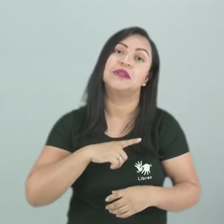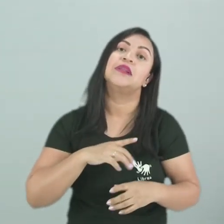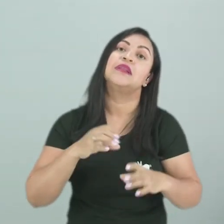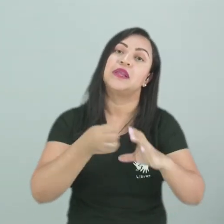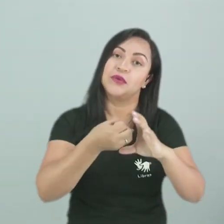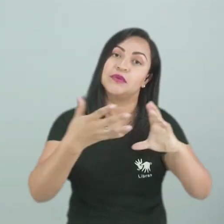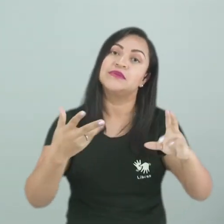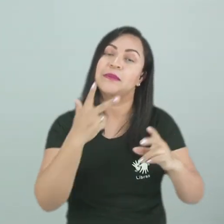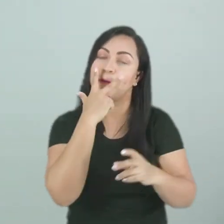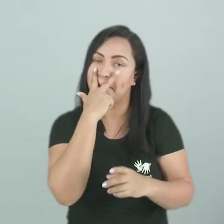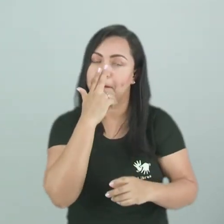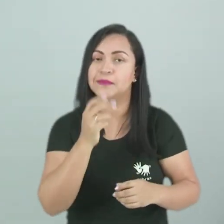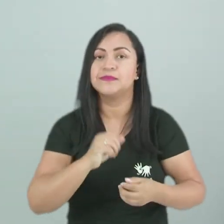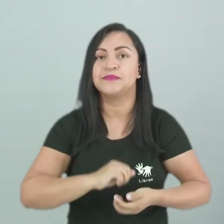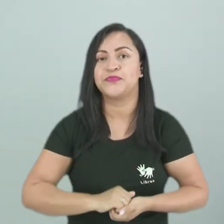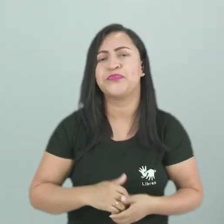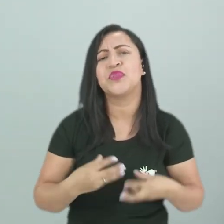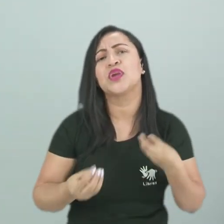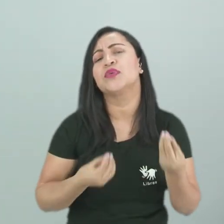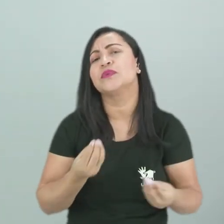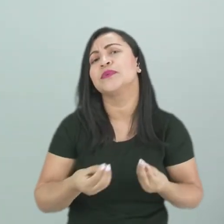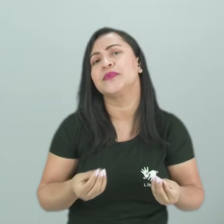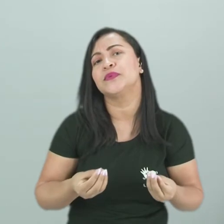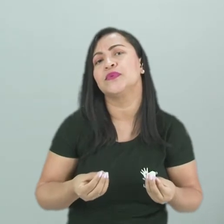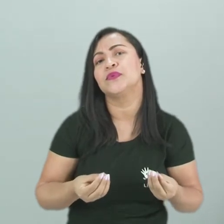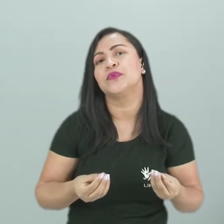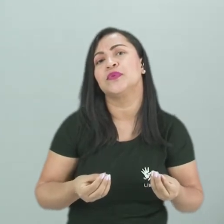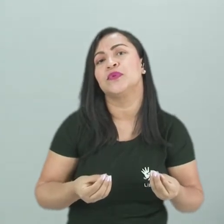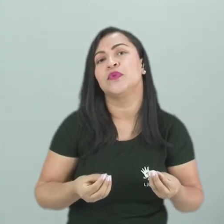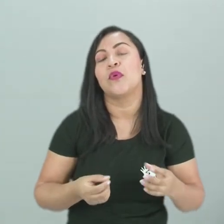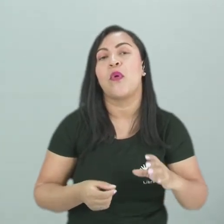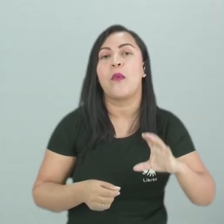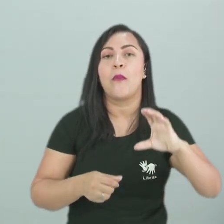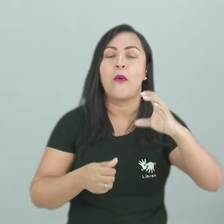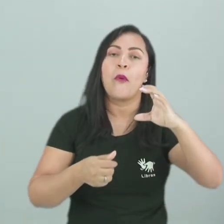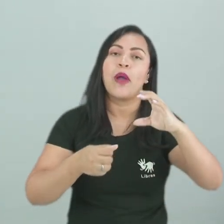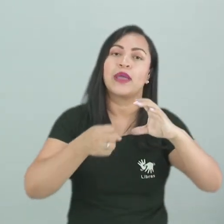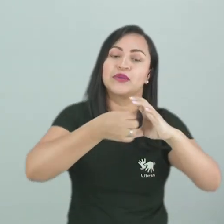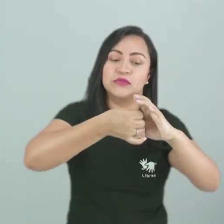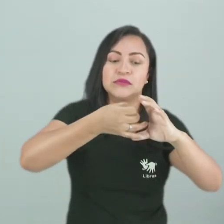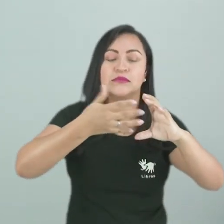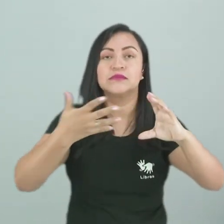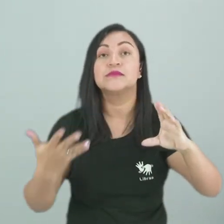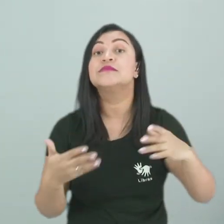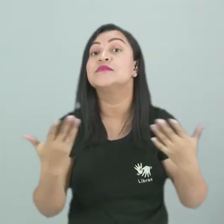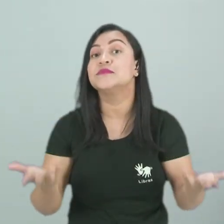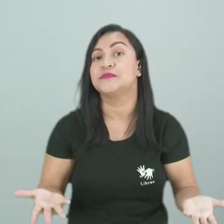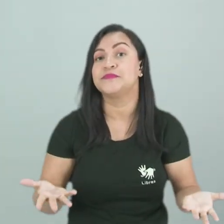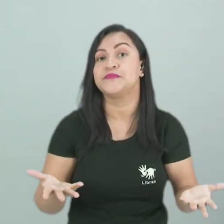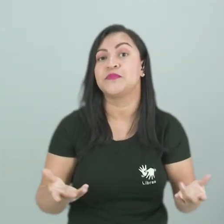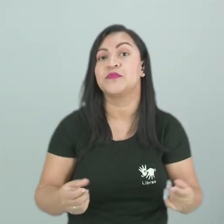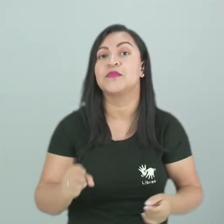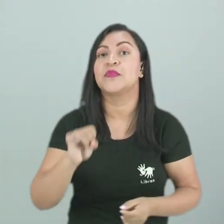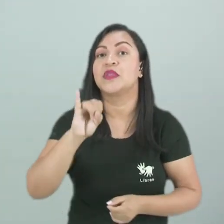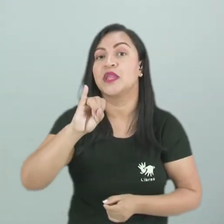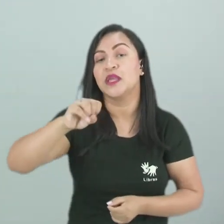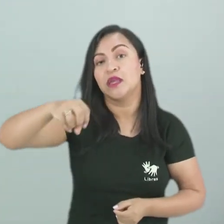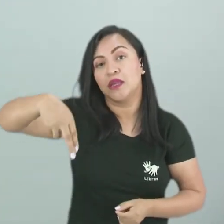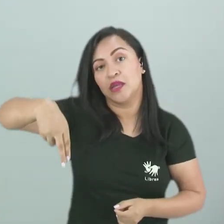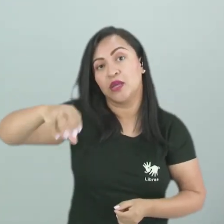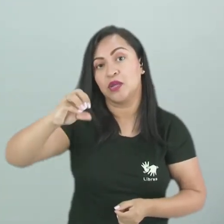seja parecida, tá? E como que a gente pode classificar? Nós classificamos em funções orgânicas e